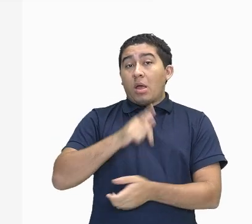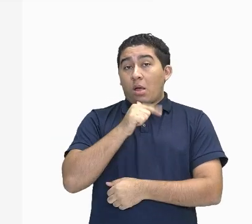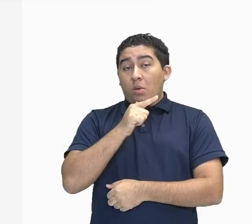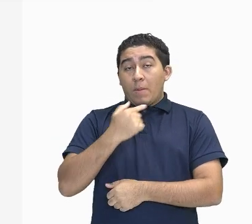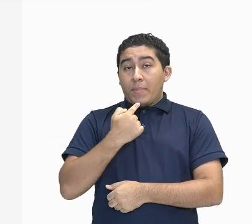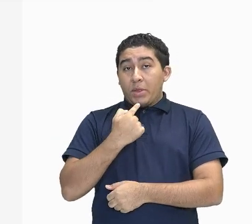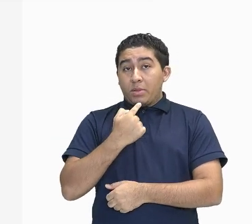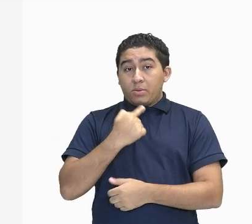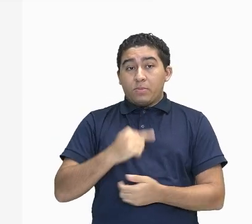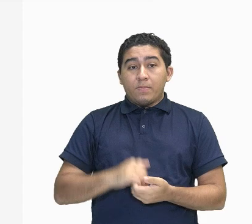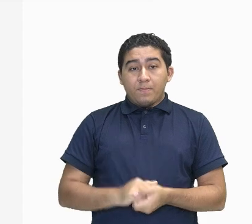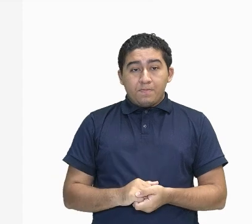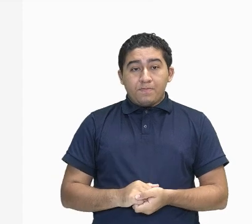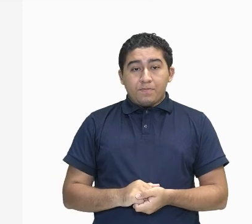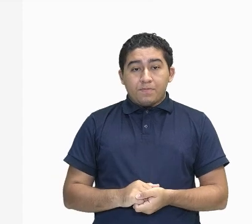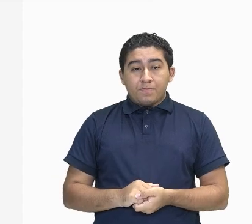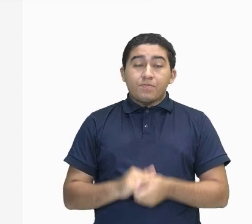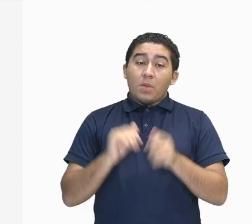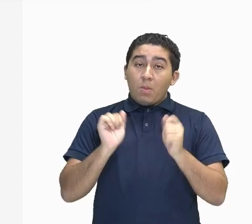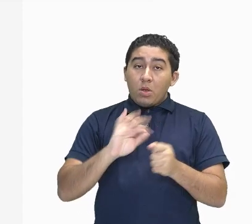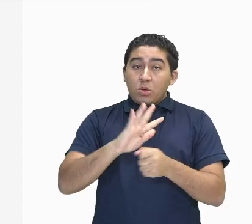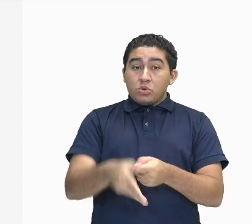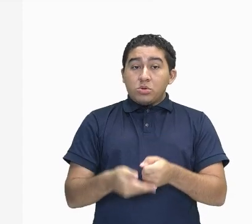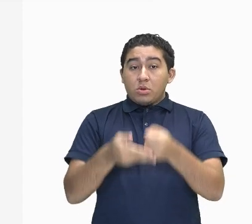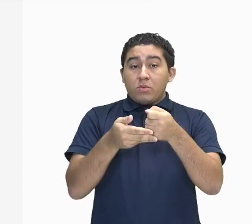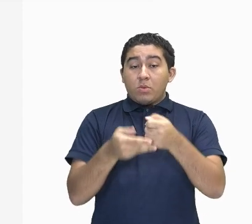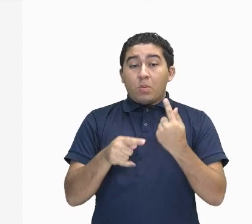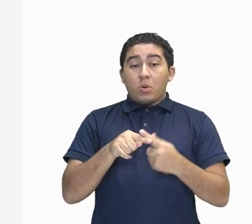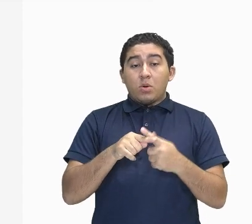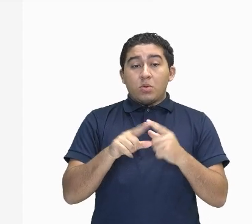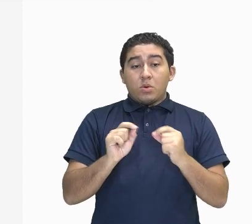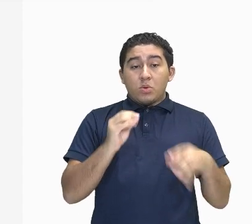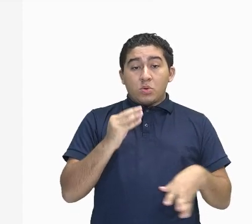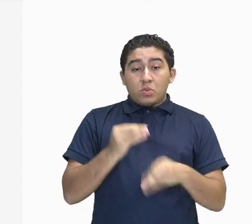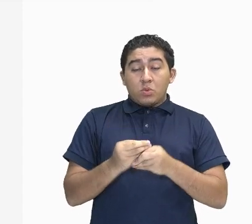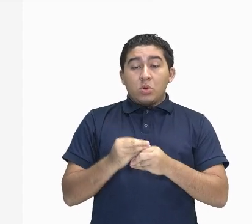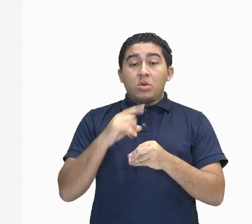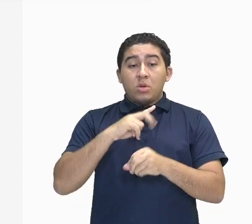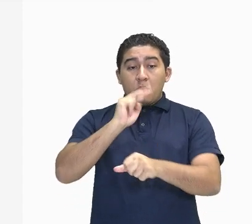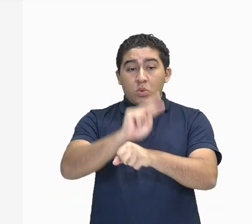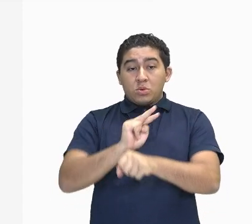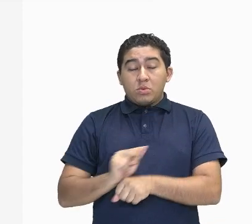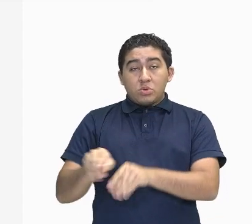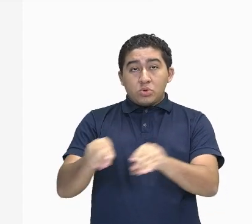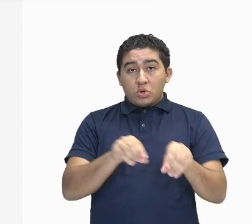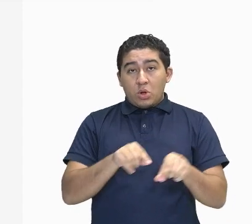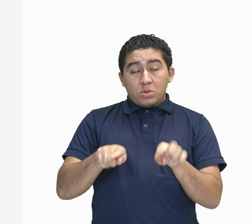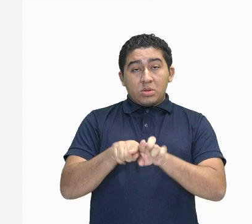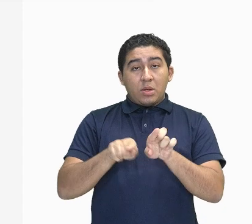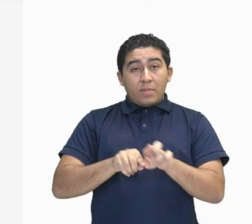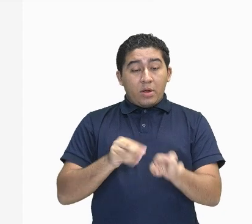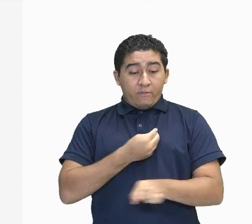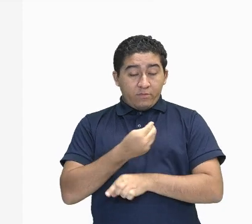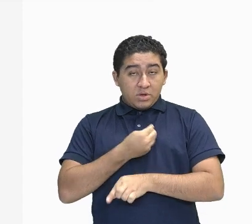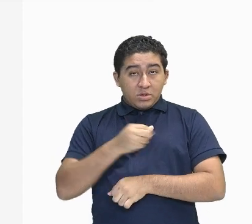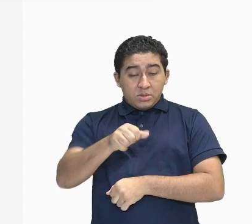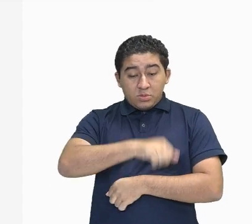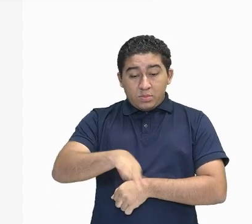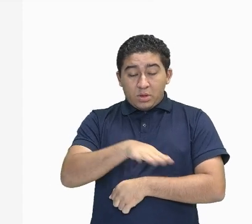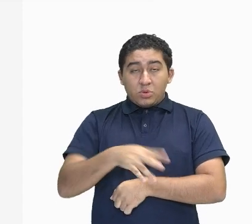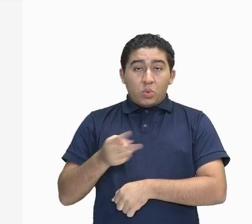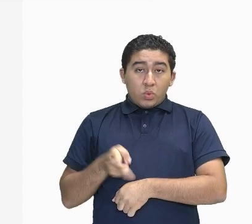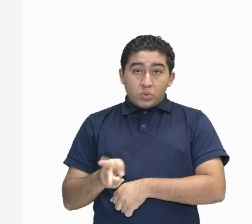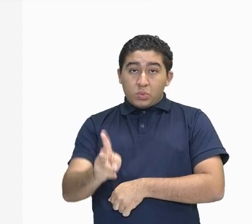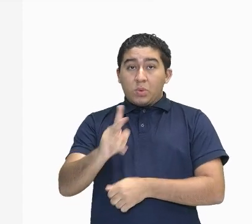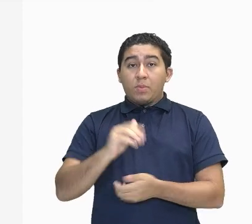É considerada sustentável, pois contribui para a conservação do solo e a preservação da biodiversidade, porque tem